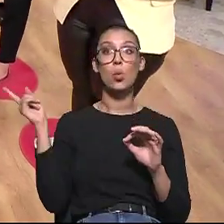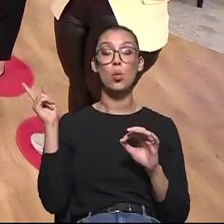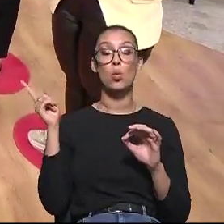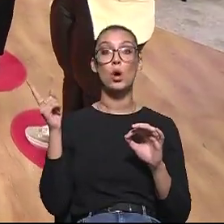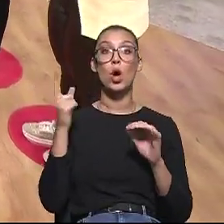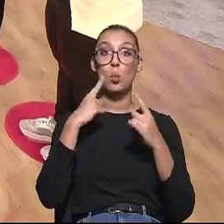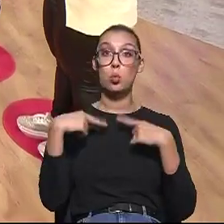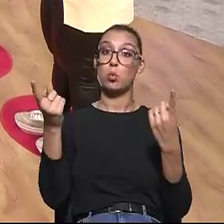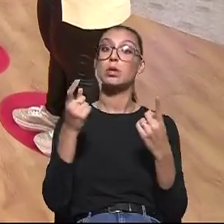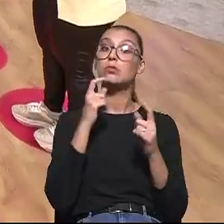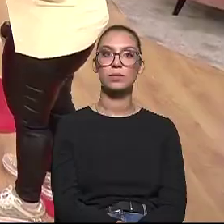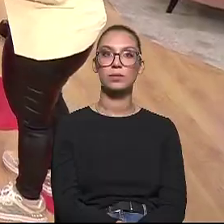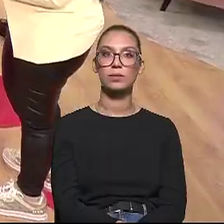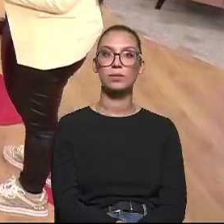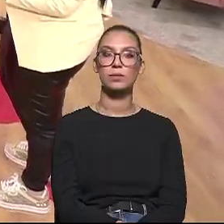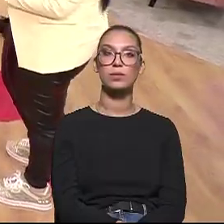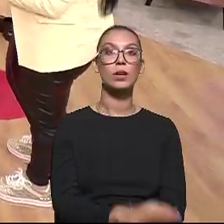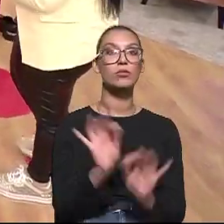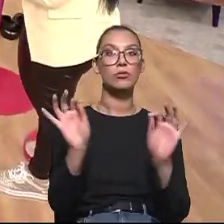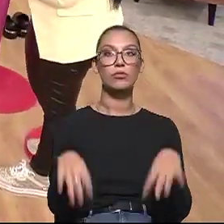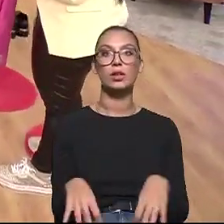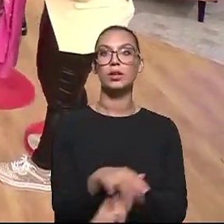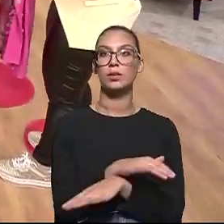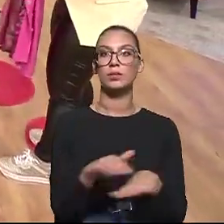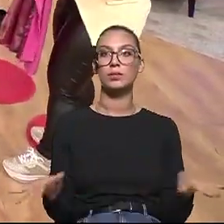A contar a partir de agora. Fosse mais.